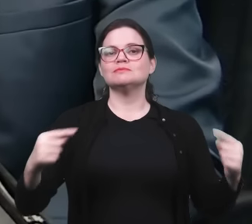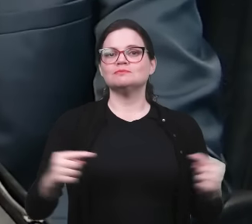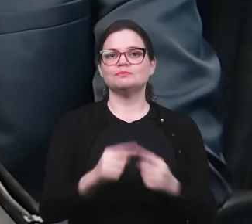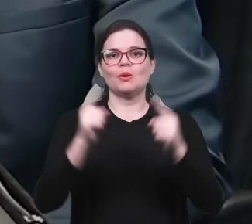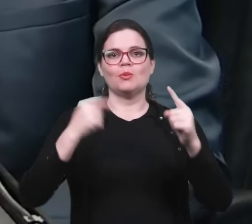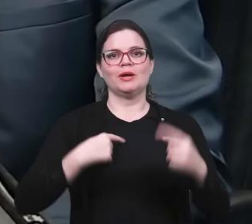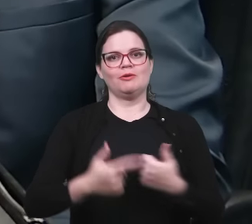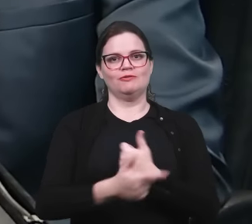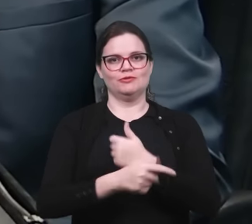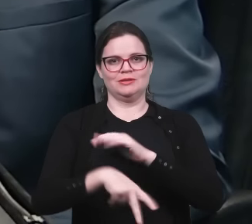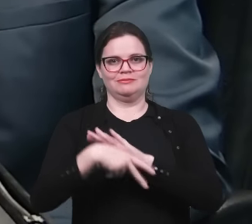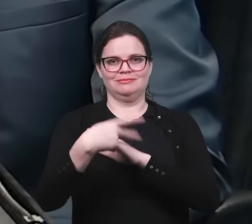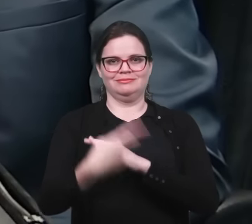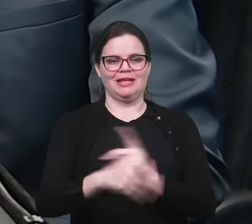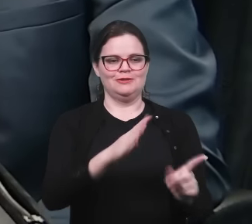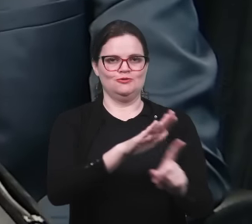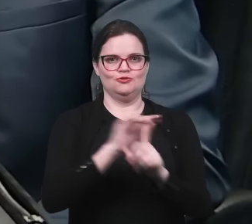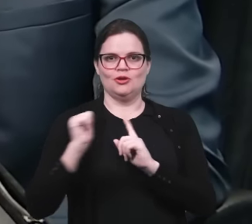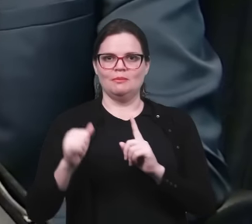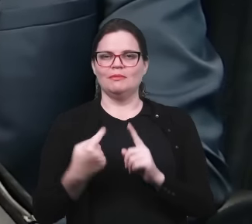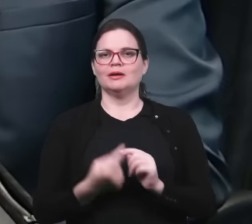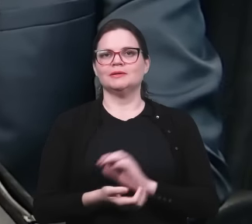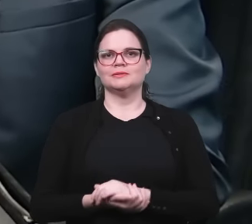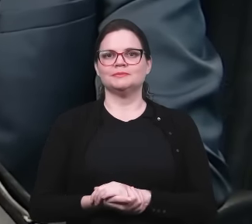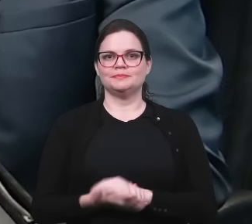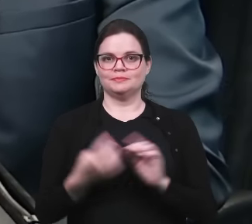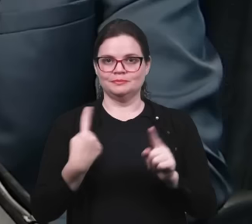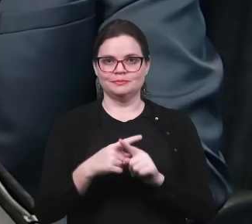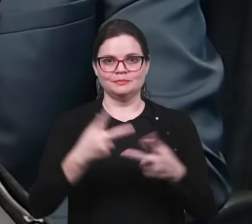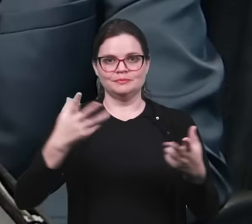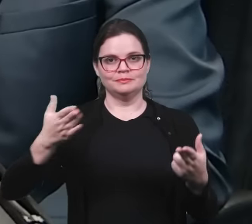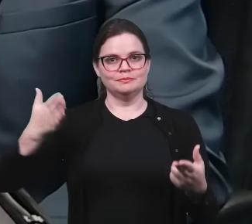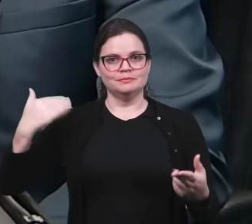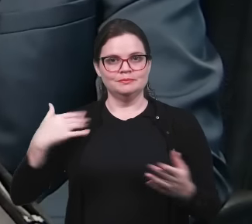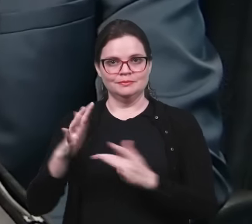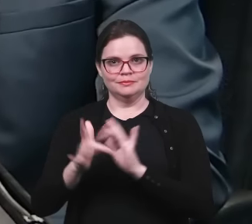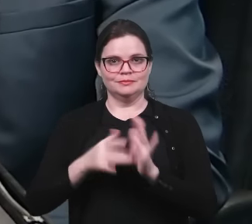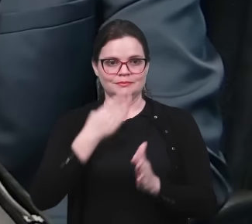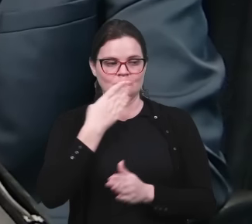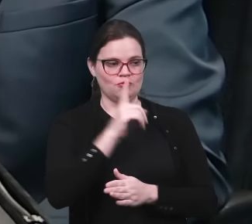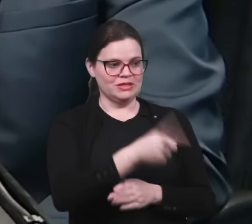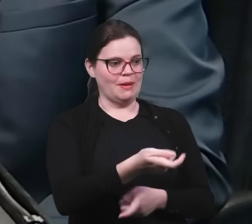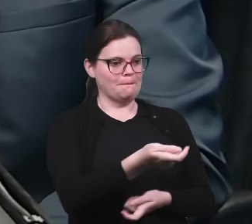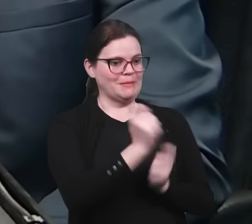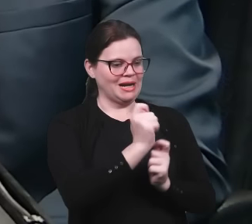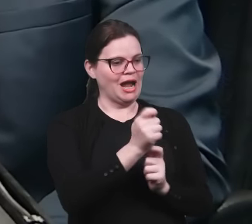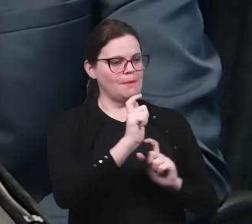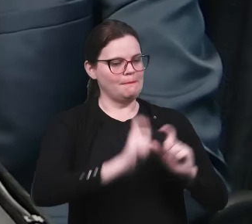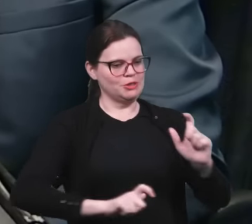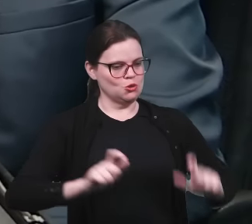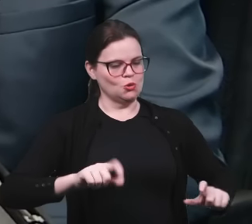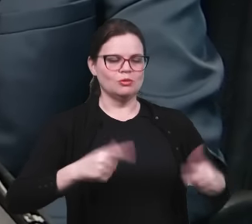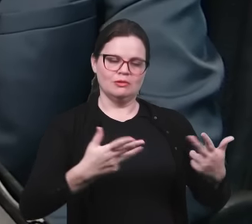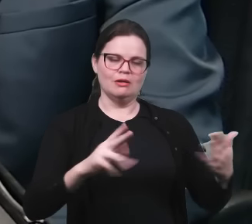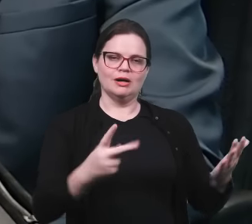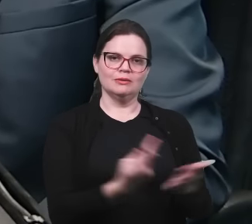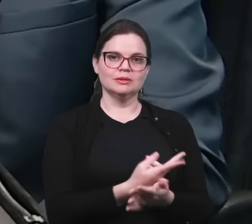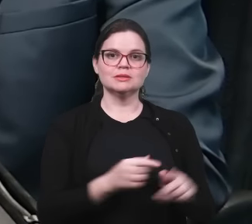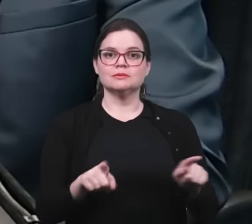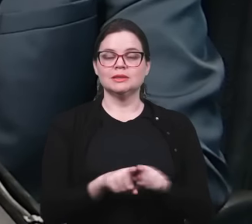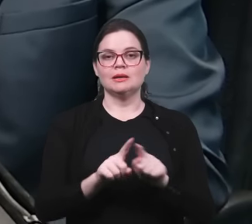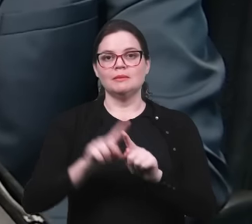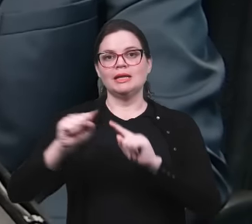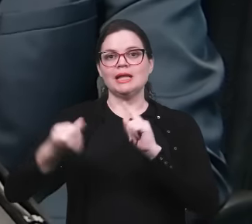vocação do seu chamado. Agora era pescador de homens. Estava lá, 3.000 almas se converteram, diz a palavra. Depois, na Porta Formosa, ele